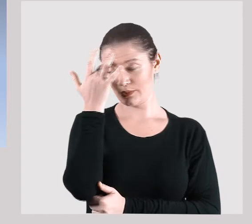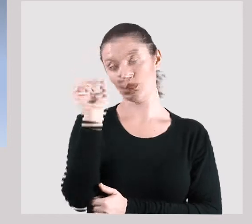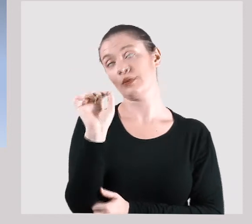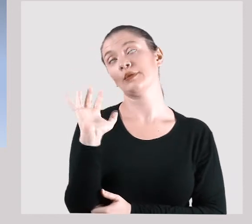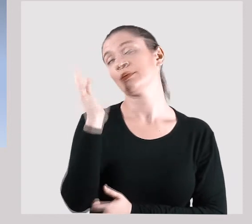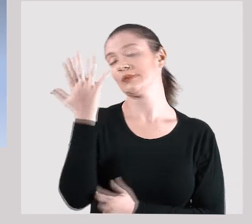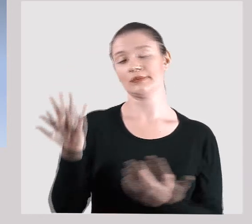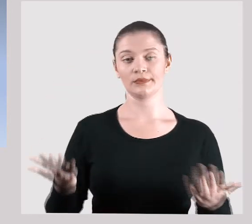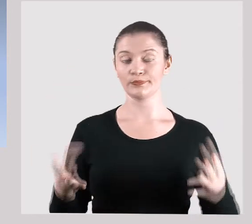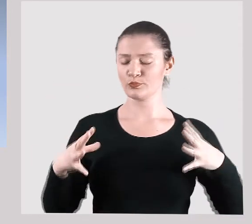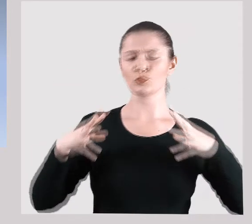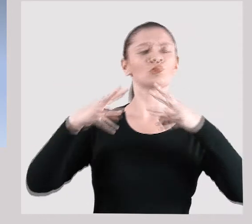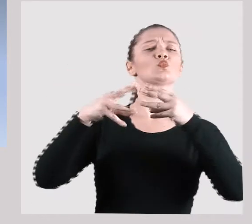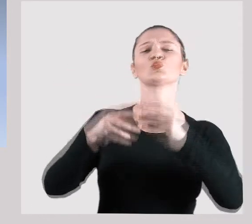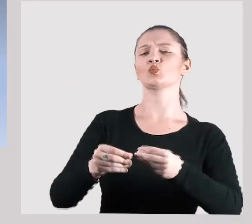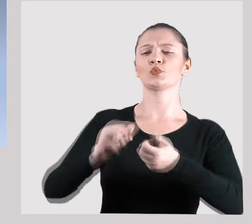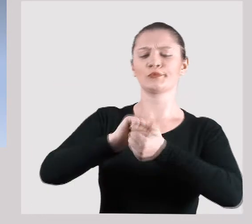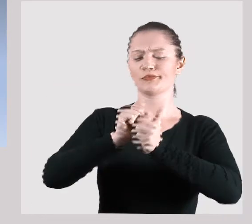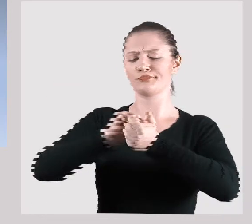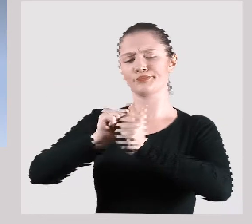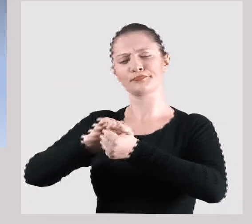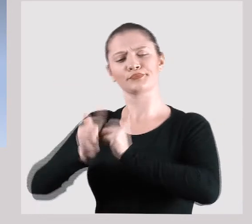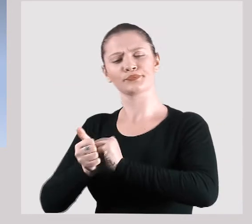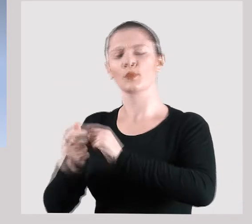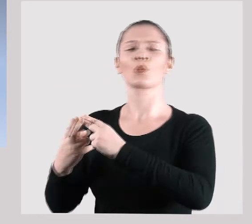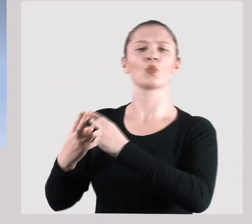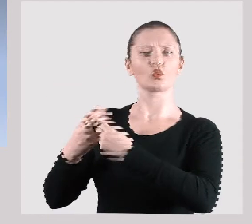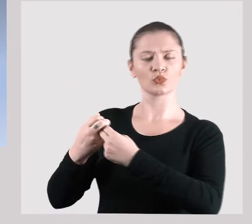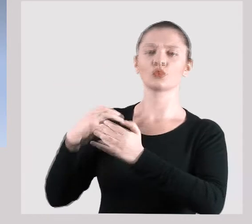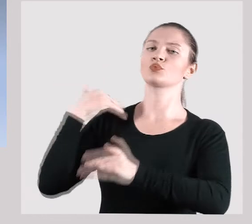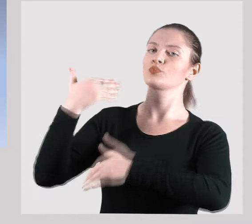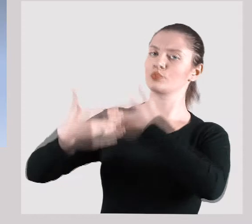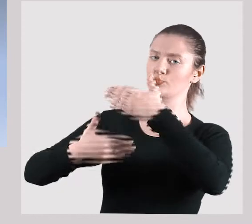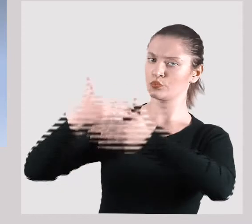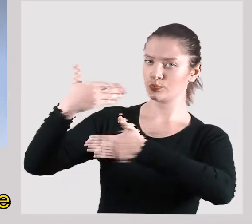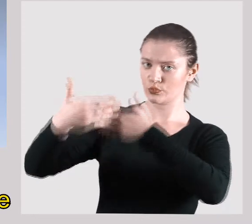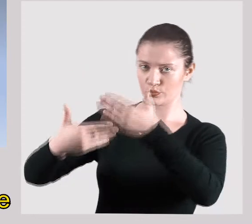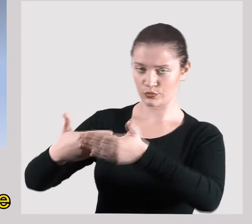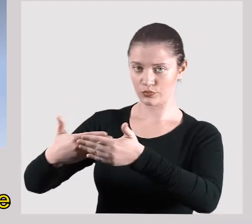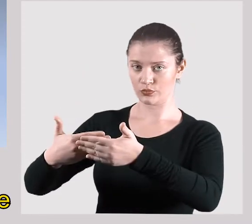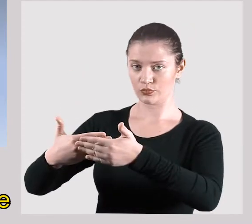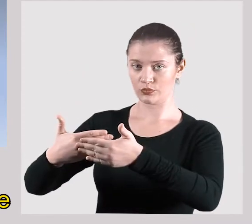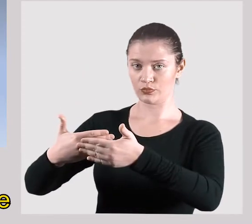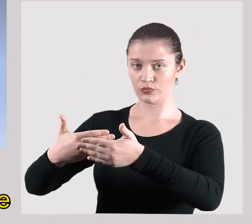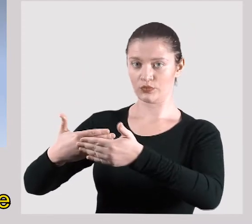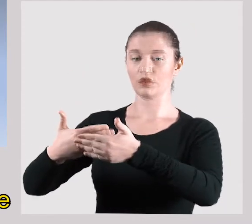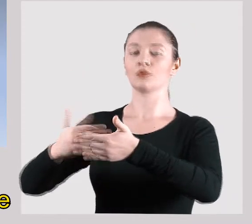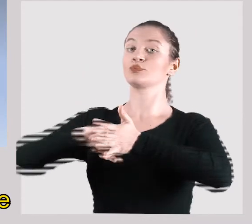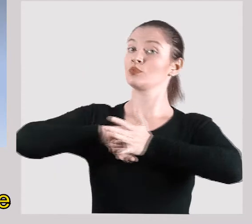acontecer? Então, tudo isso vai ser uma adaptação. Então, como eu falei, o SUS faz o processo transexualizador, ele faz o